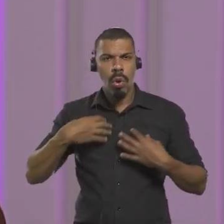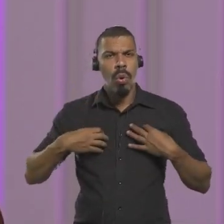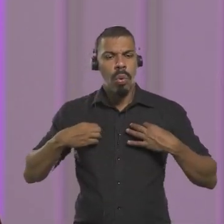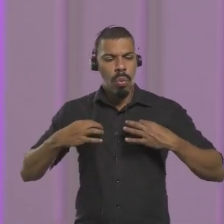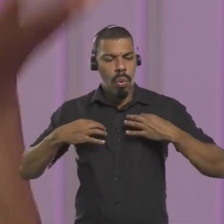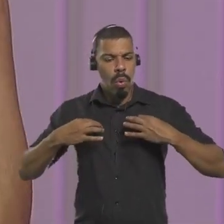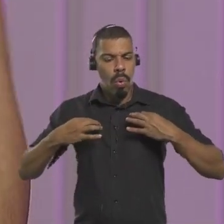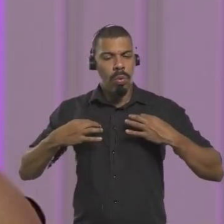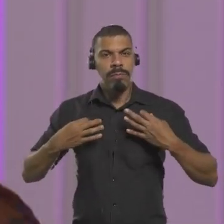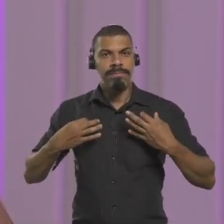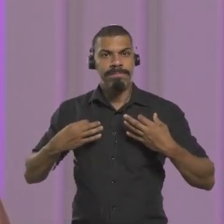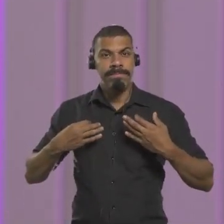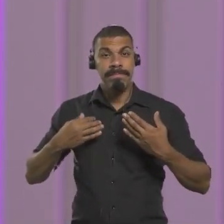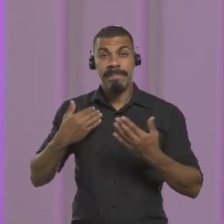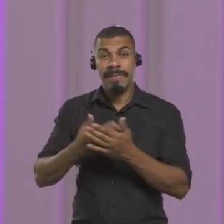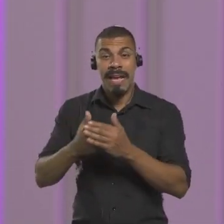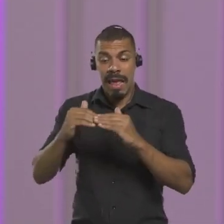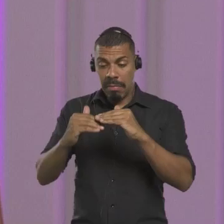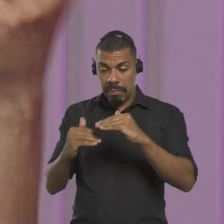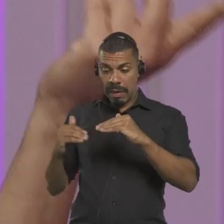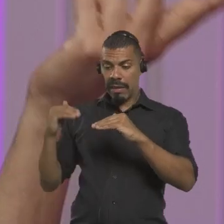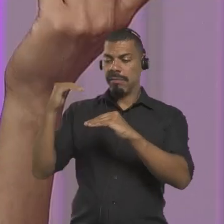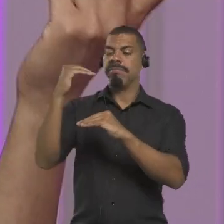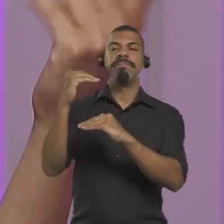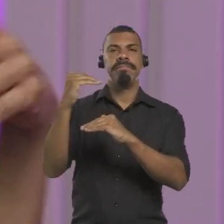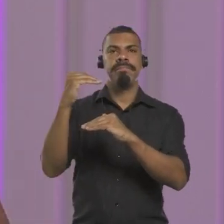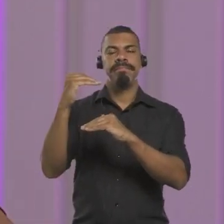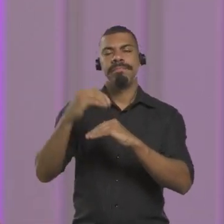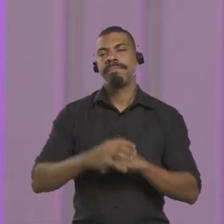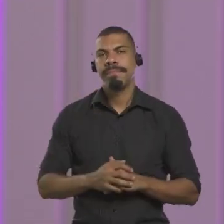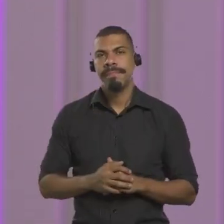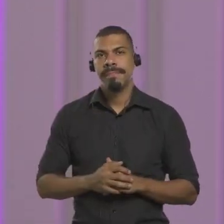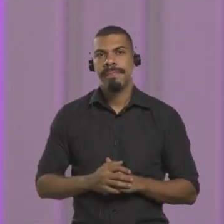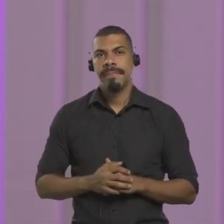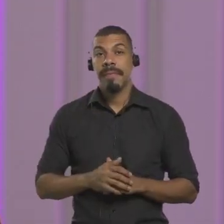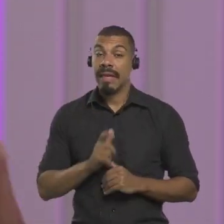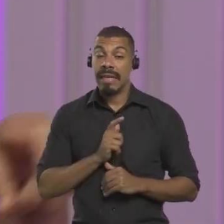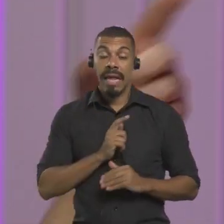seu look, vem na frente de tudo isso, parece. O texto